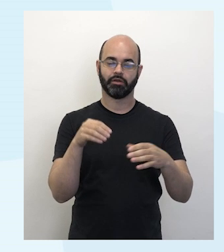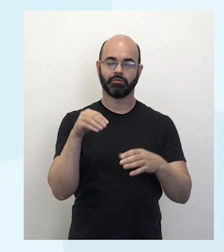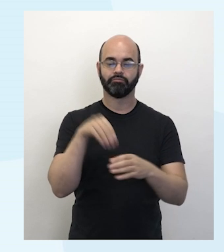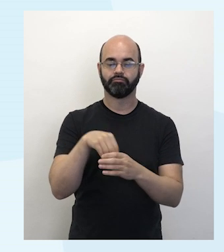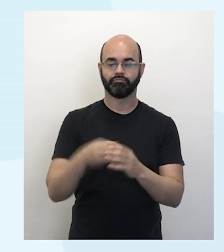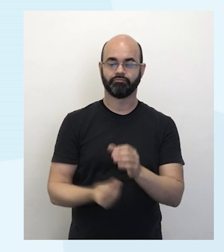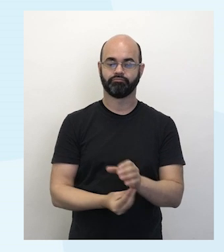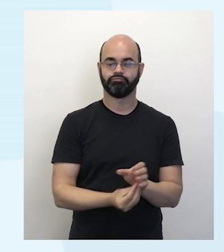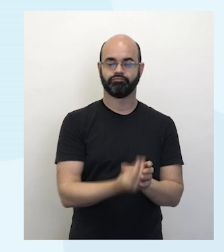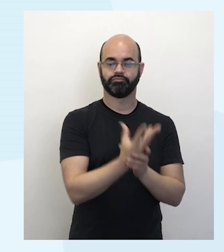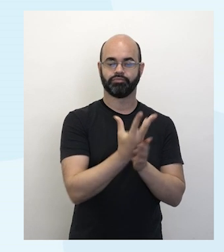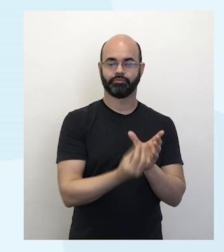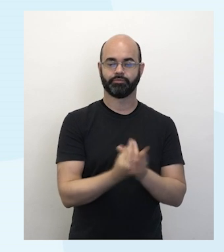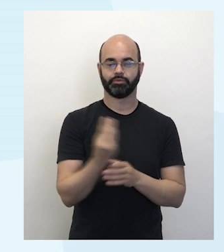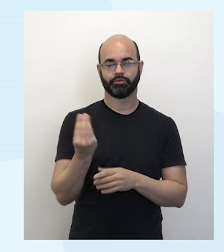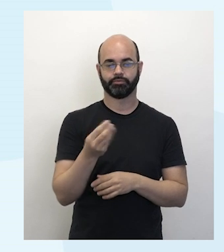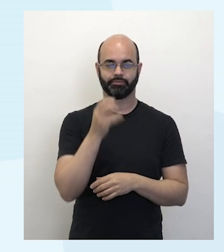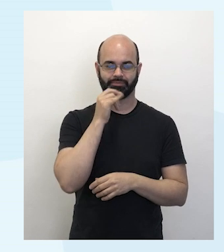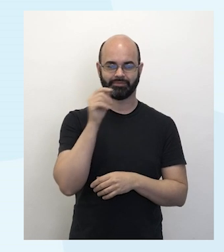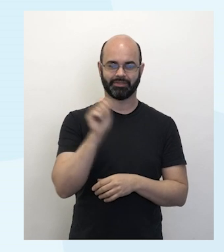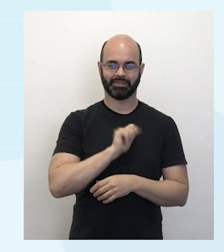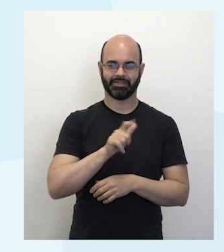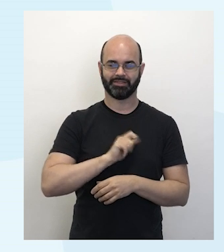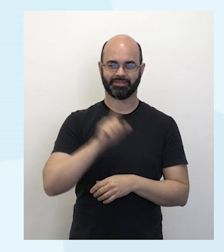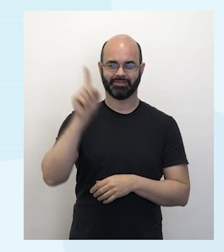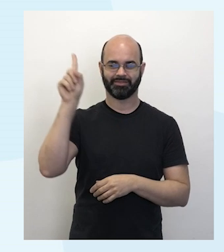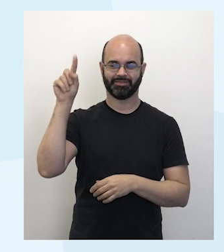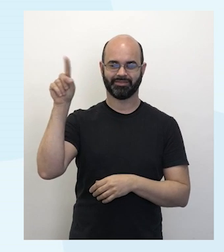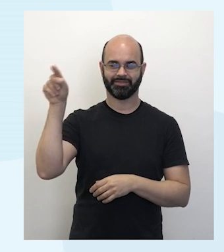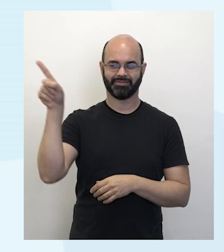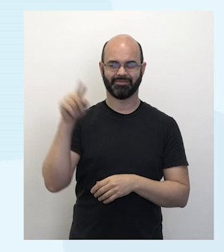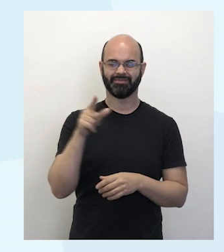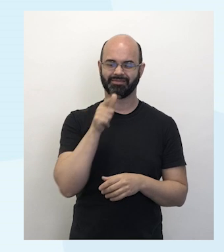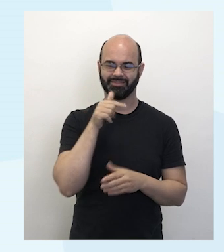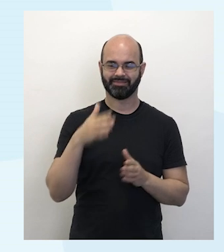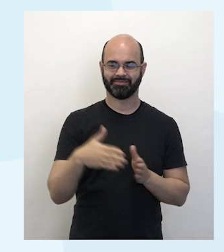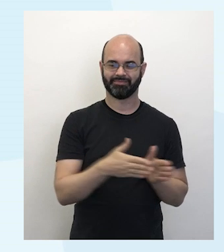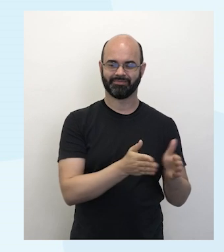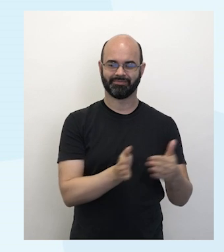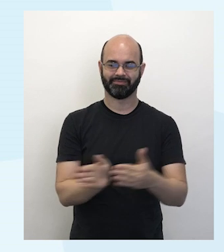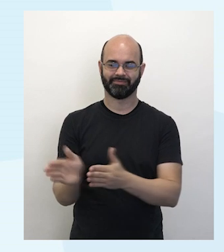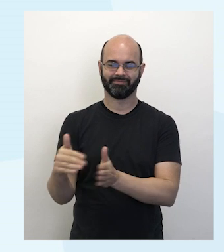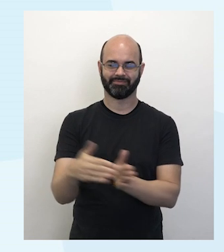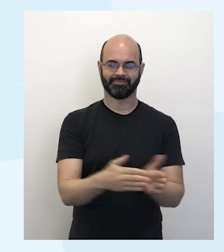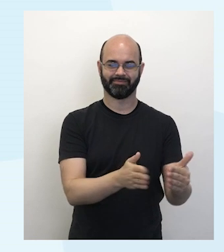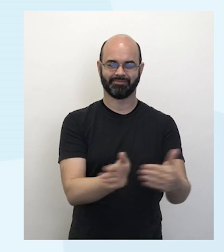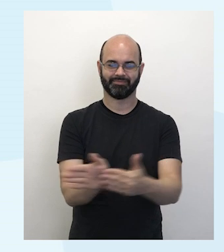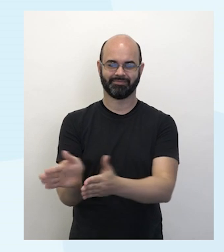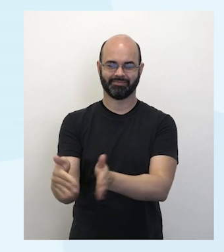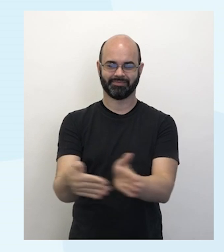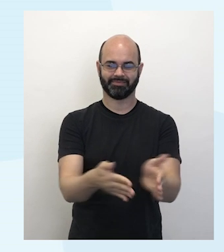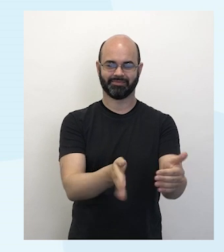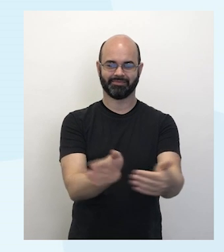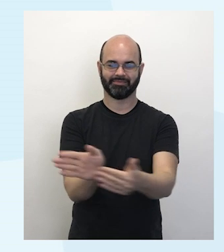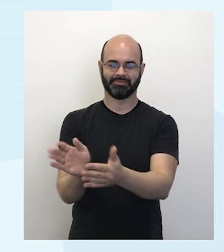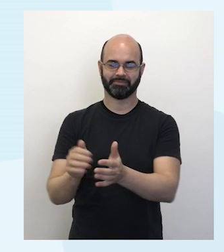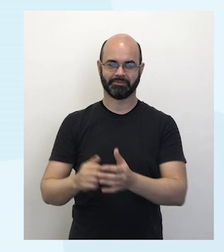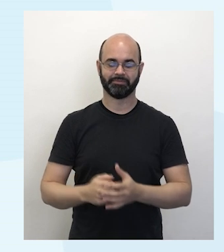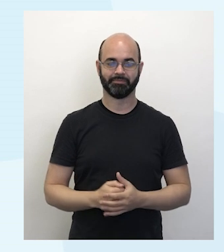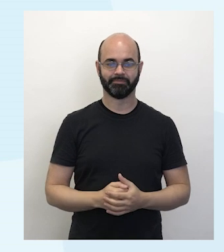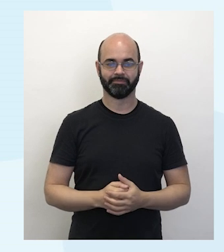chinampas? Essa partinha azul aqui que vocês viram é como se fosse o rio. Está bem? Então, é o rio. E aí, eles